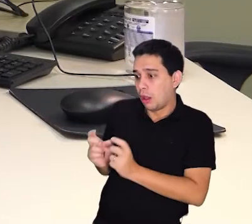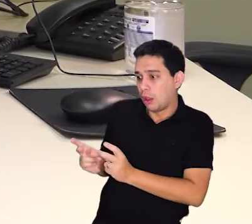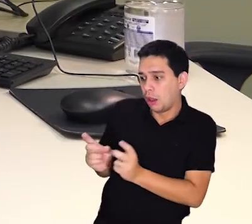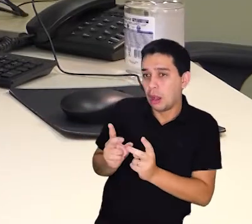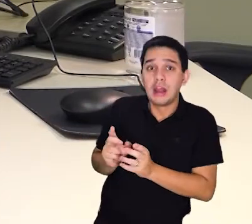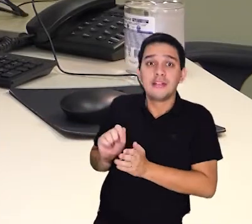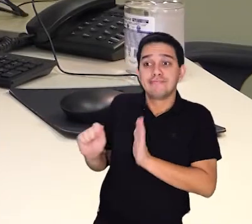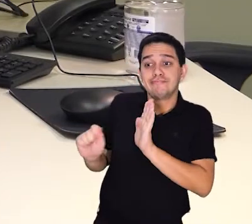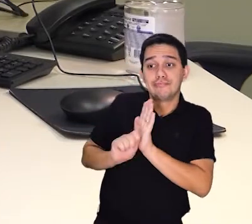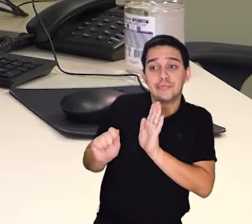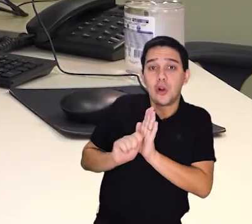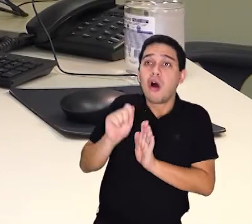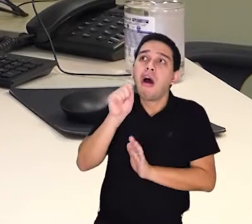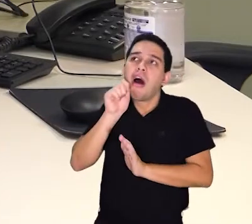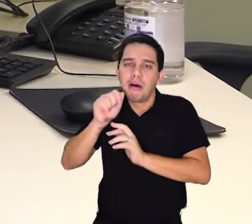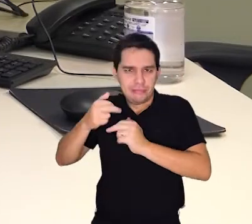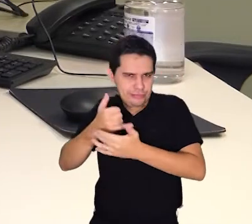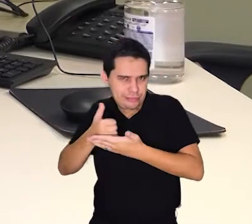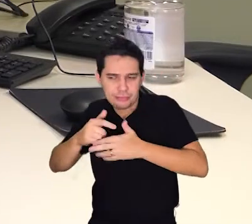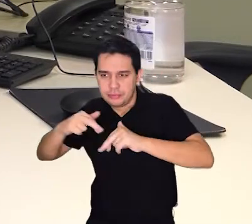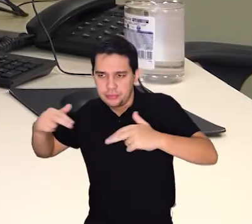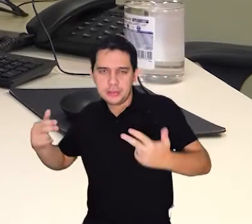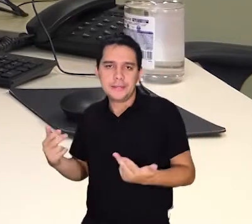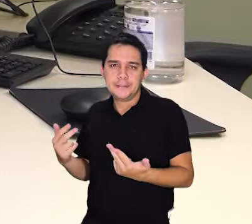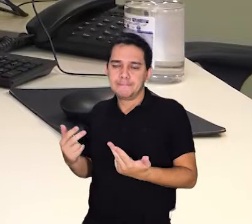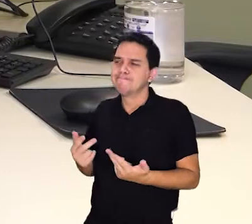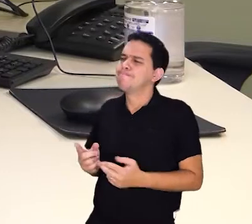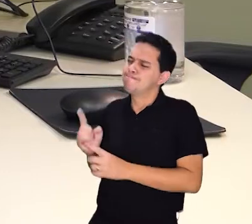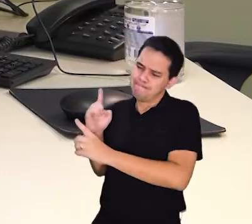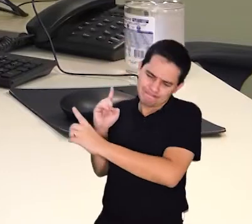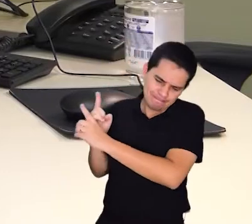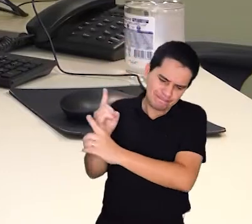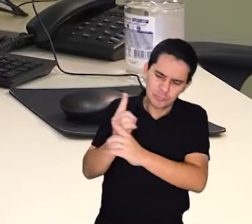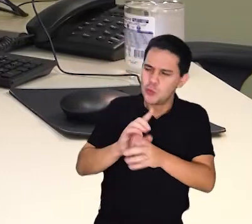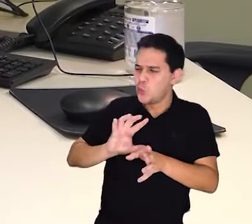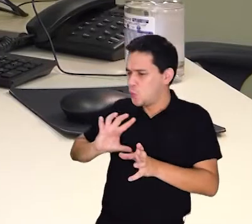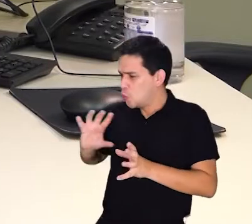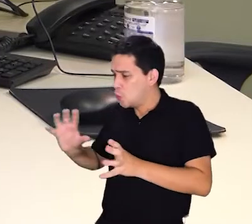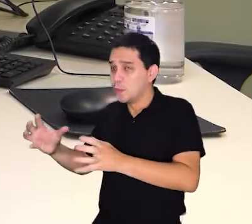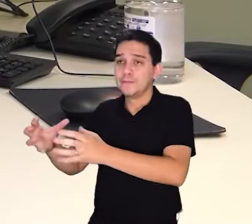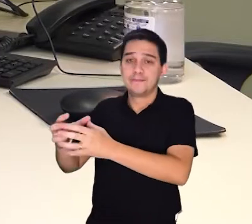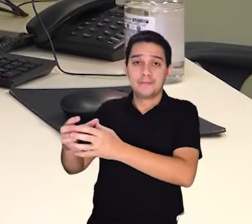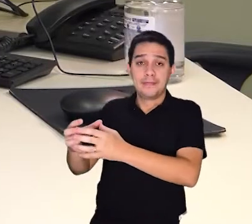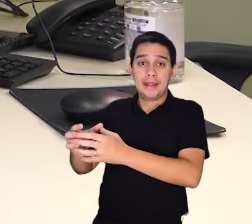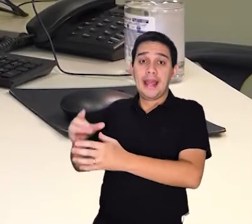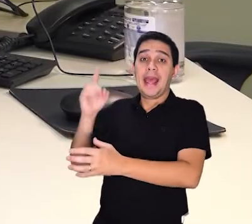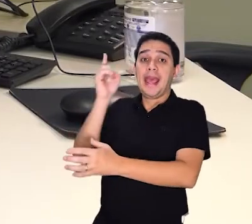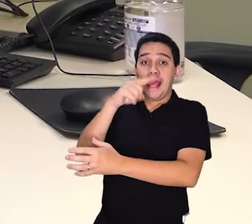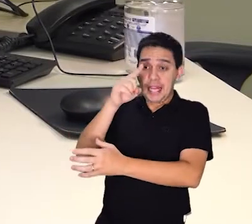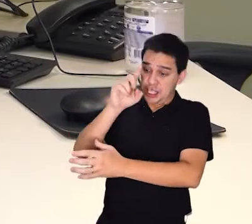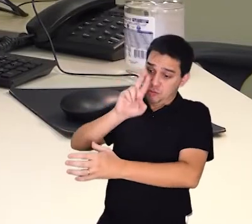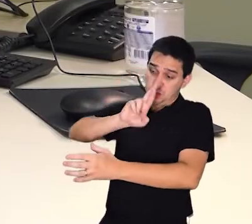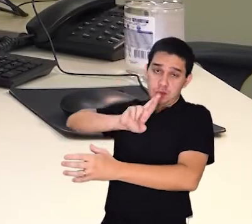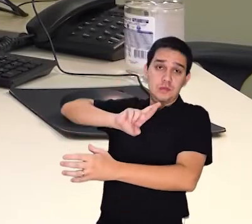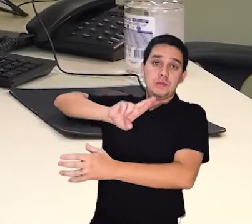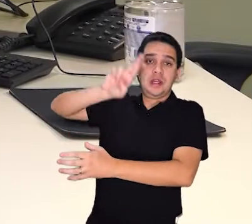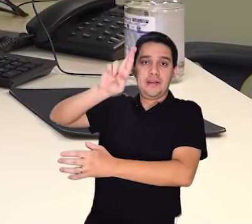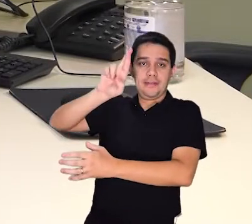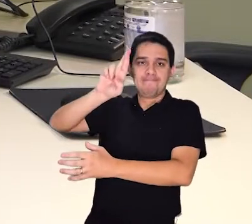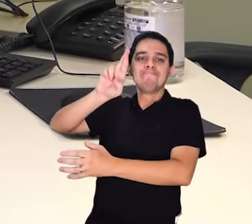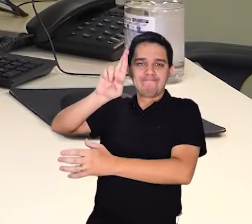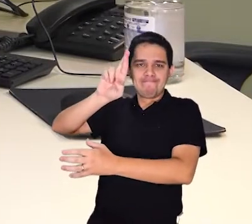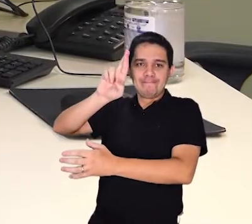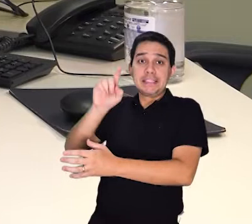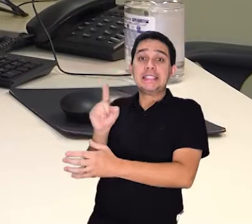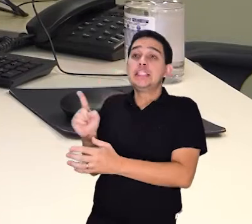O que se verificou nesses celulares foi possível constatar que o Aluan ele utilizava de uma conta